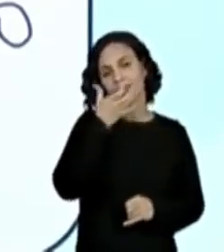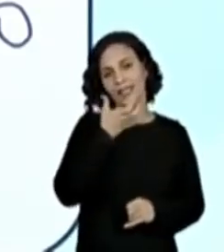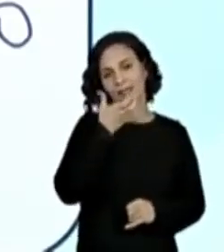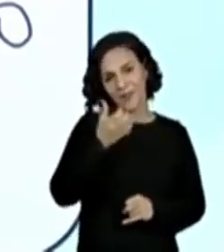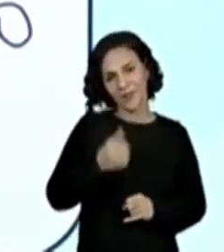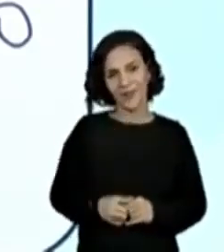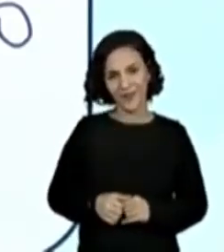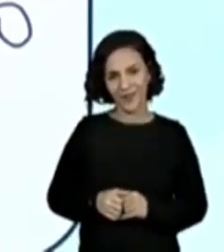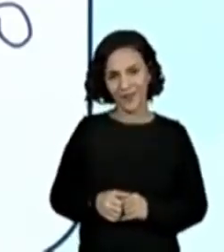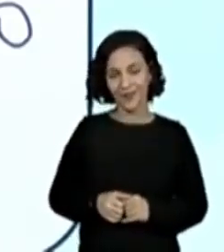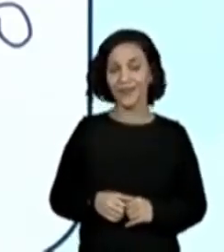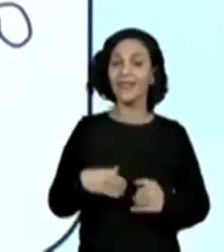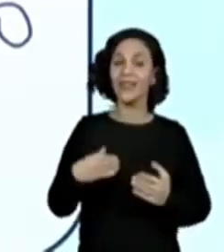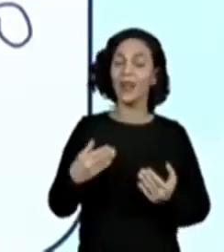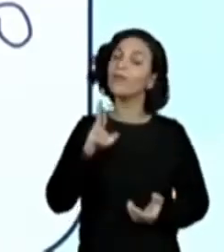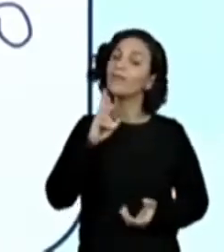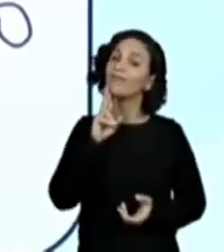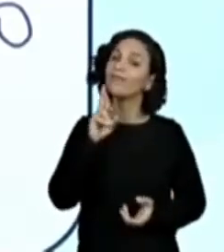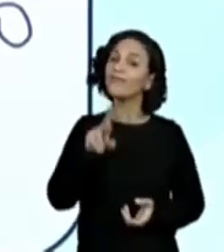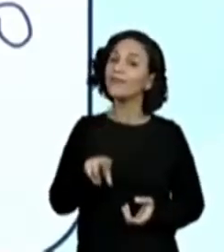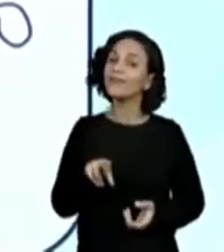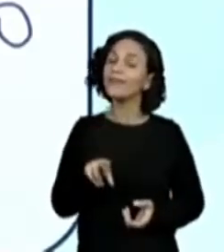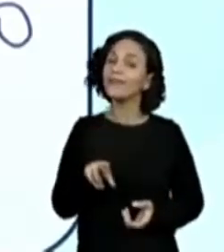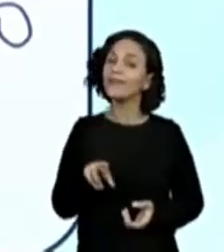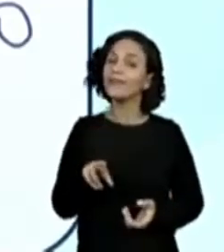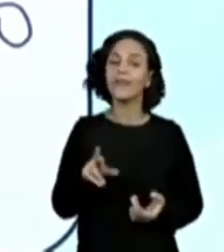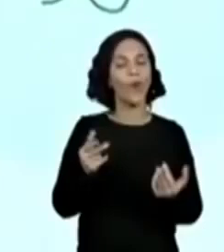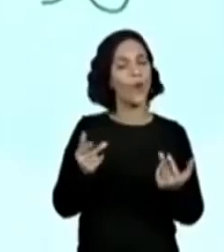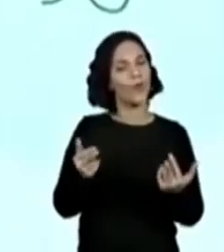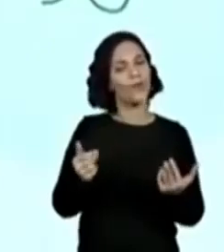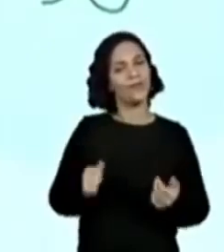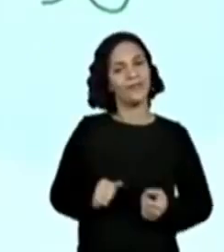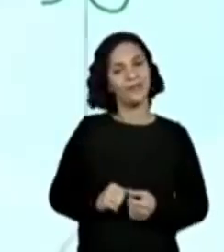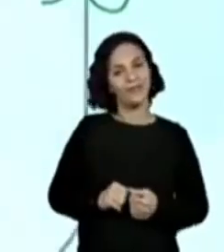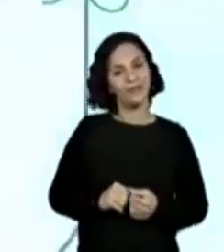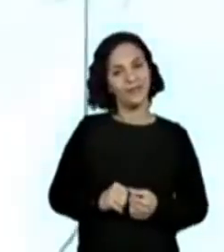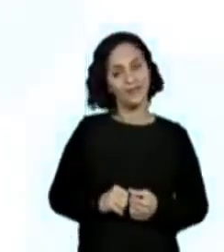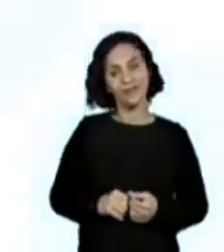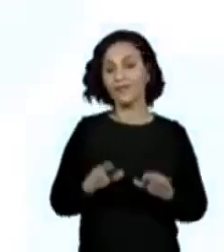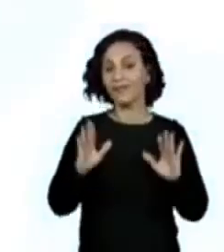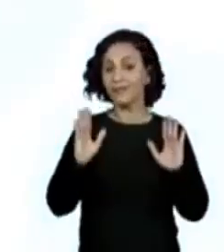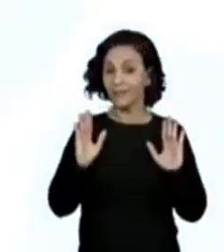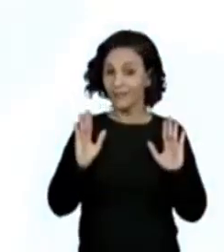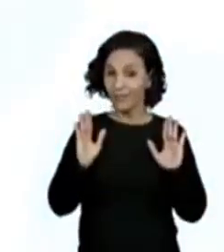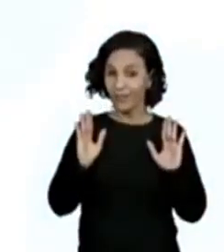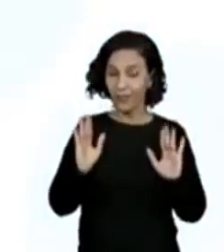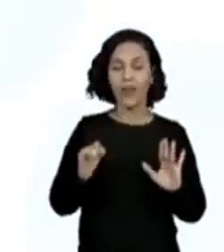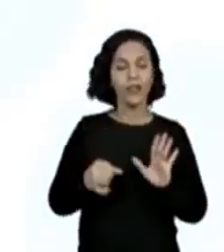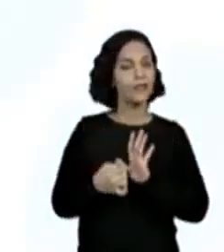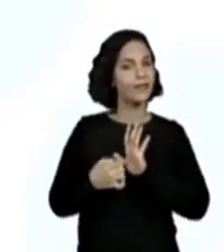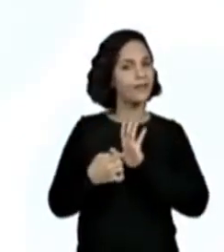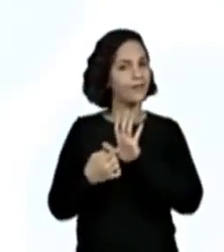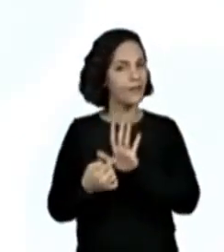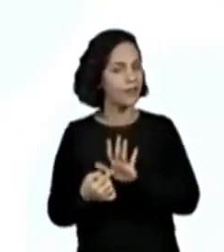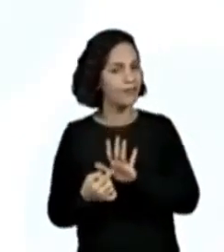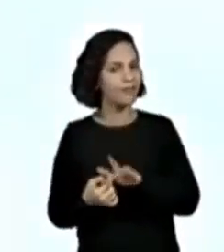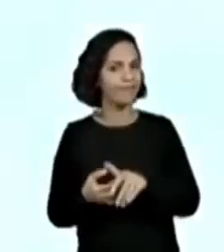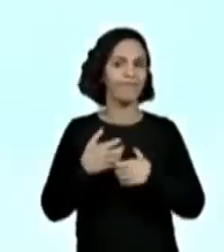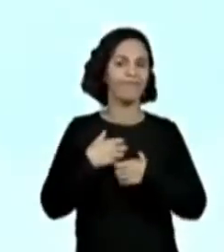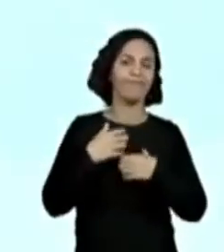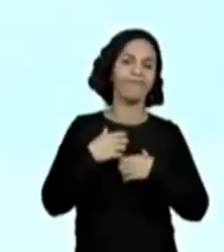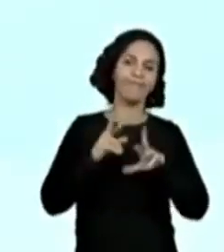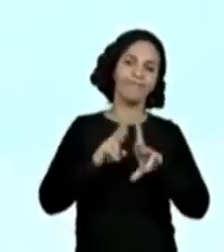delas. O resultado é o mesmo, mas a forma de representar é